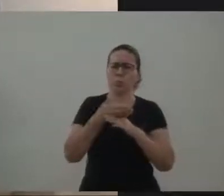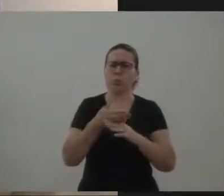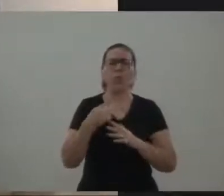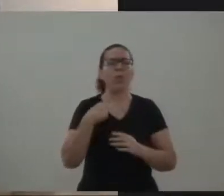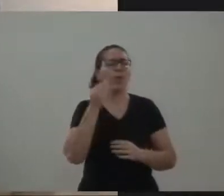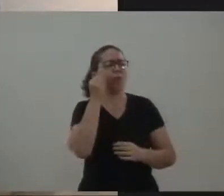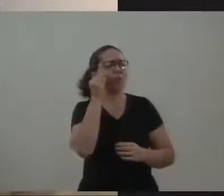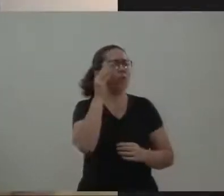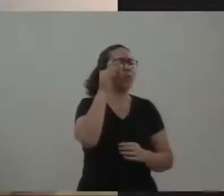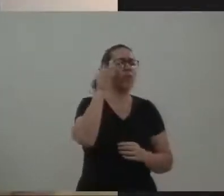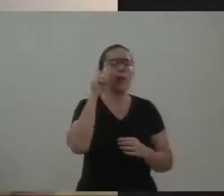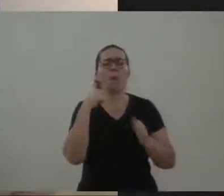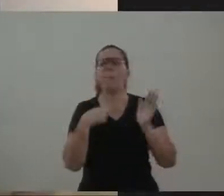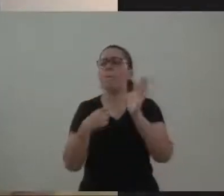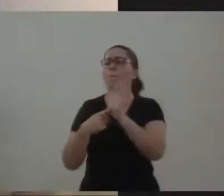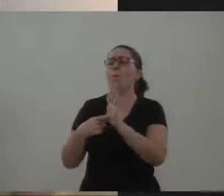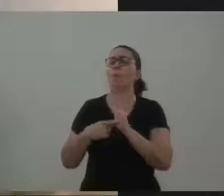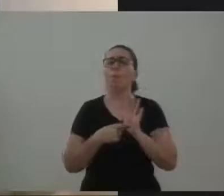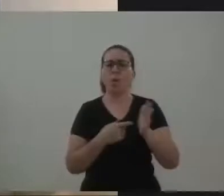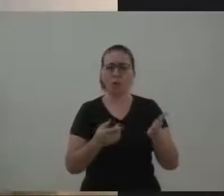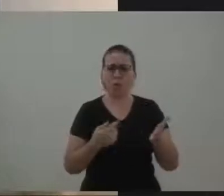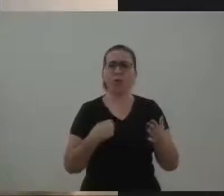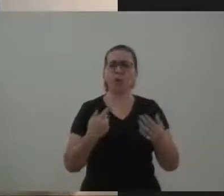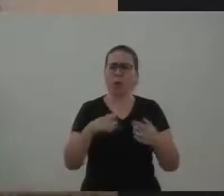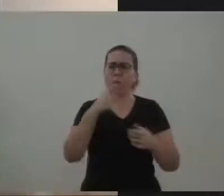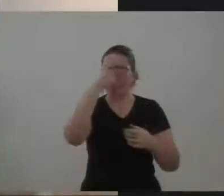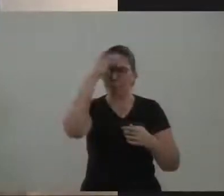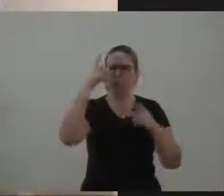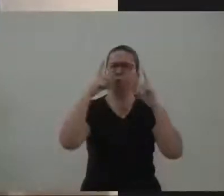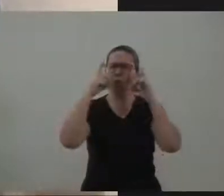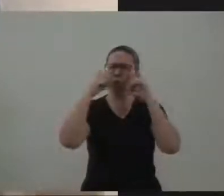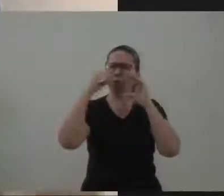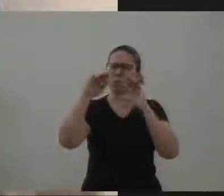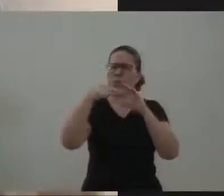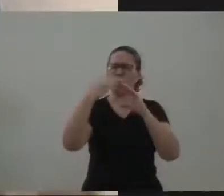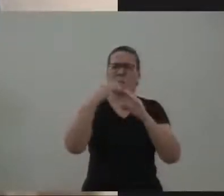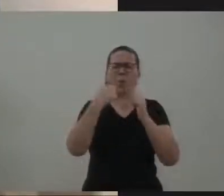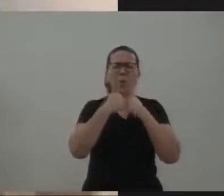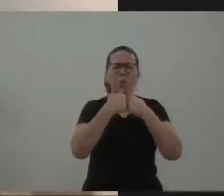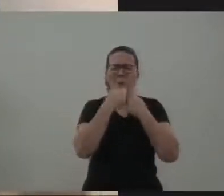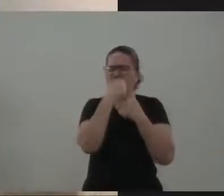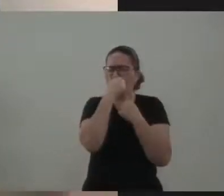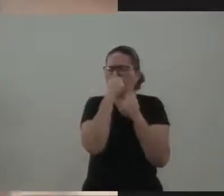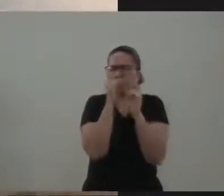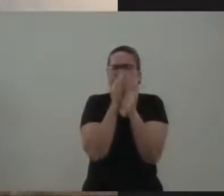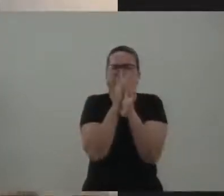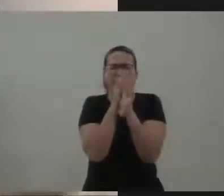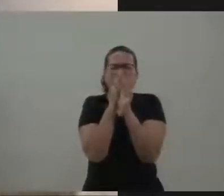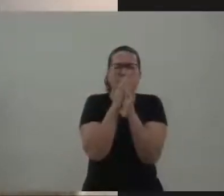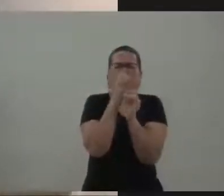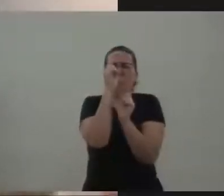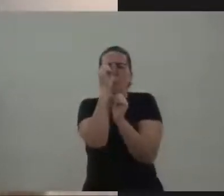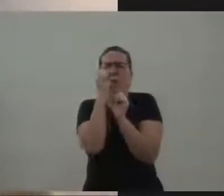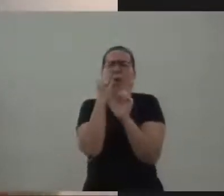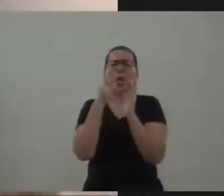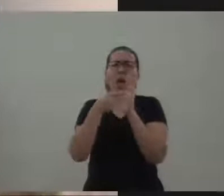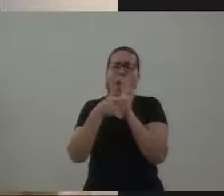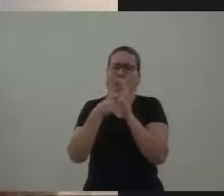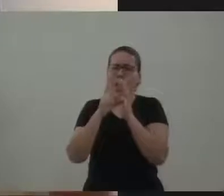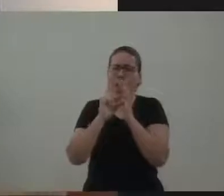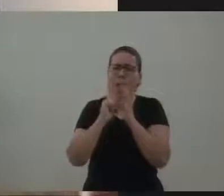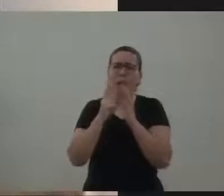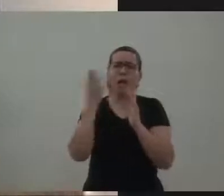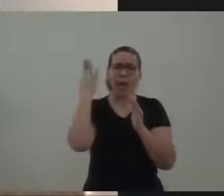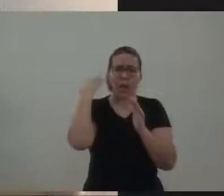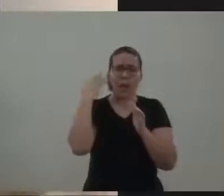o que realmente está acontecendo. Eu recebi fotos aqui, ônibus lotado, entendeu? Tira ônibus, antes estão relatando que